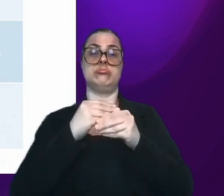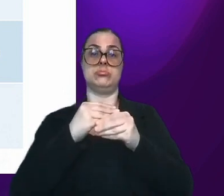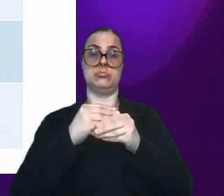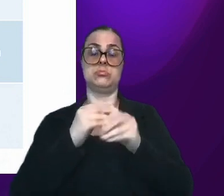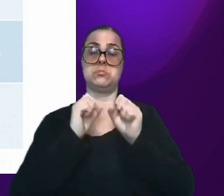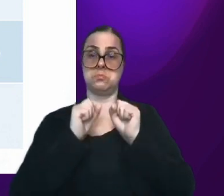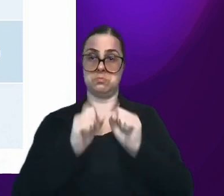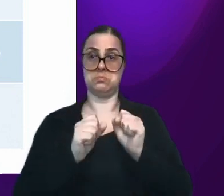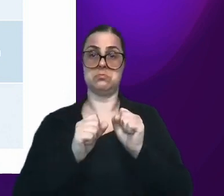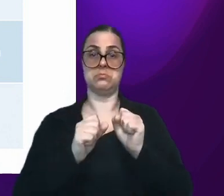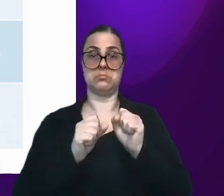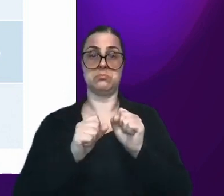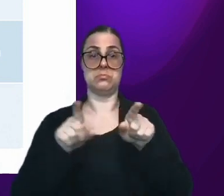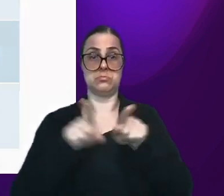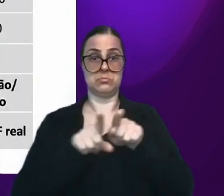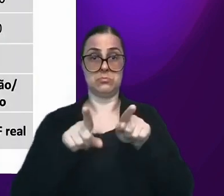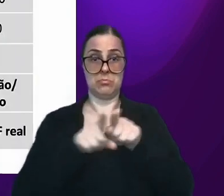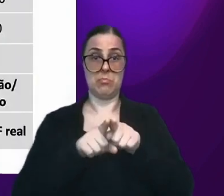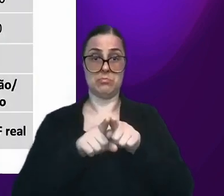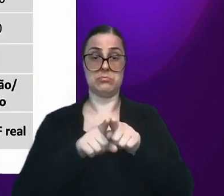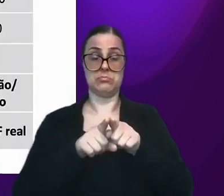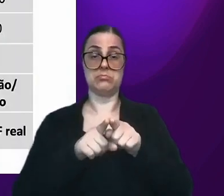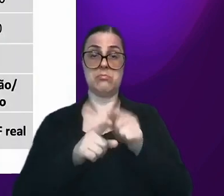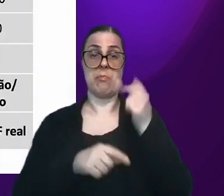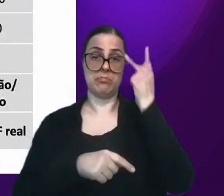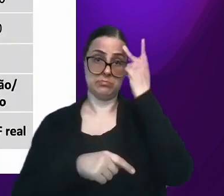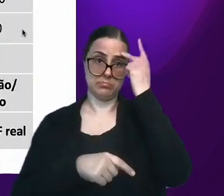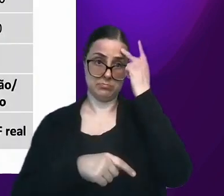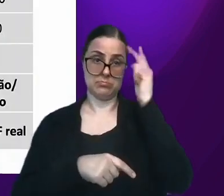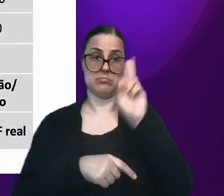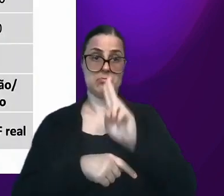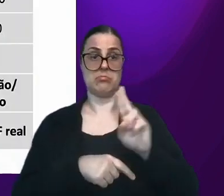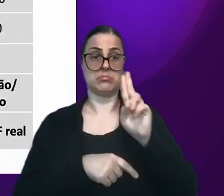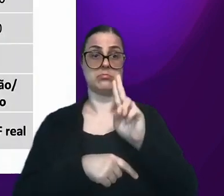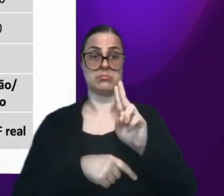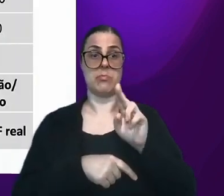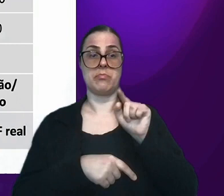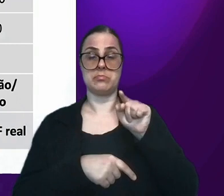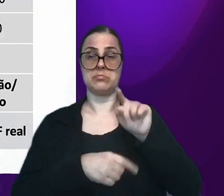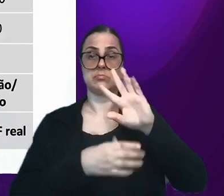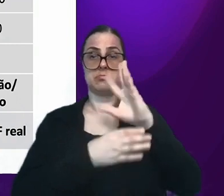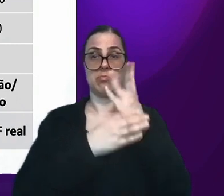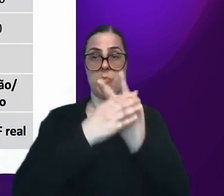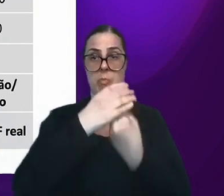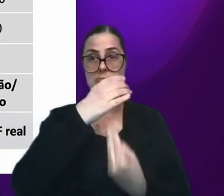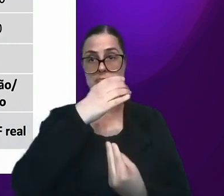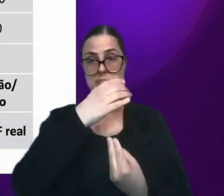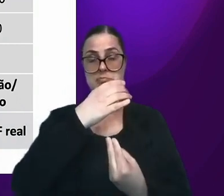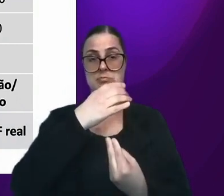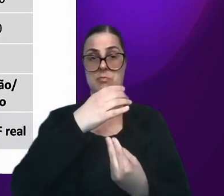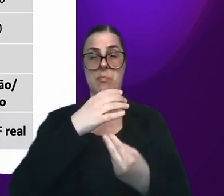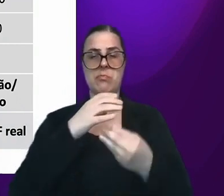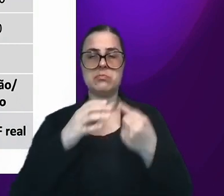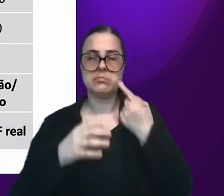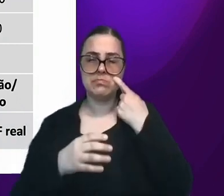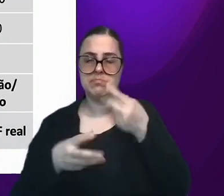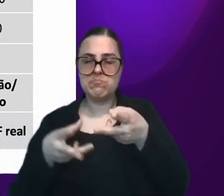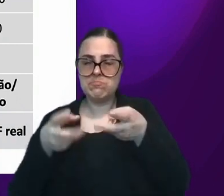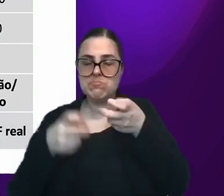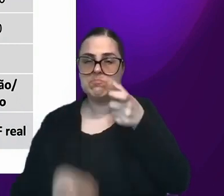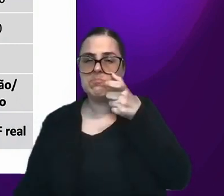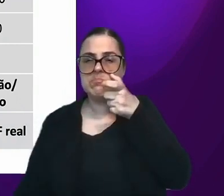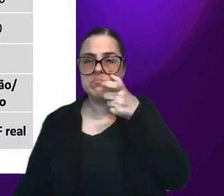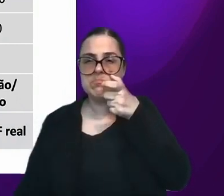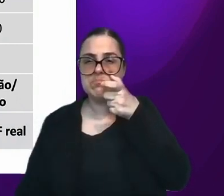trabalhar com convecção, teremos a hemodiafiltração. E aqui a gente observa, em todos os métodos